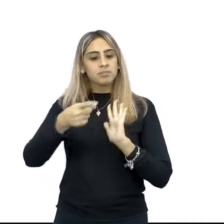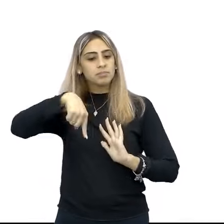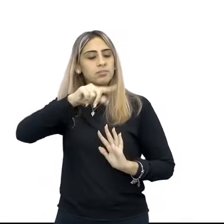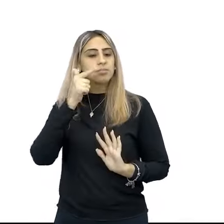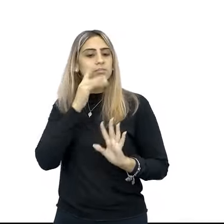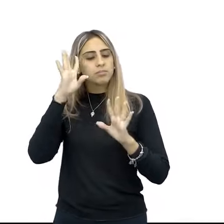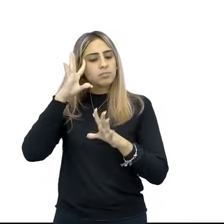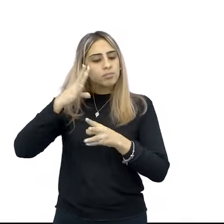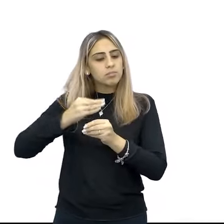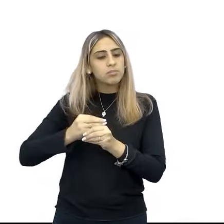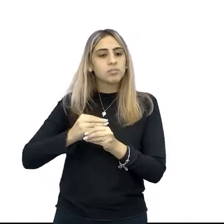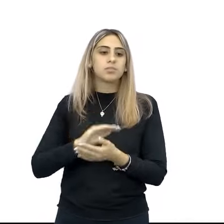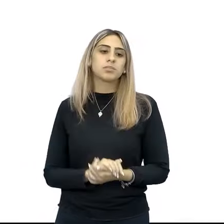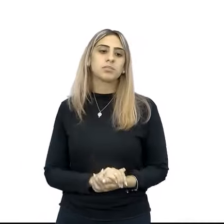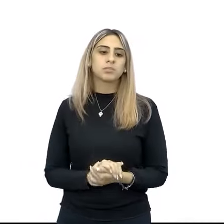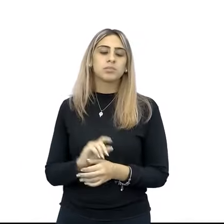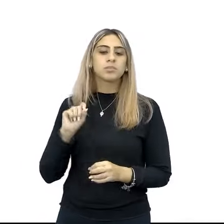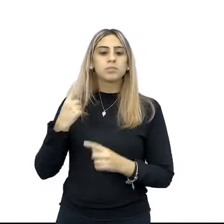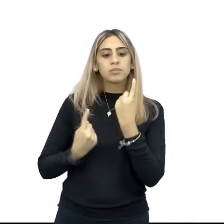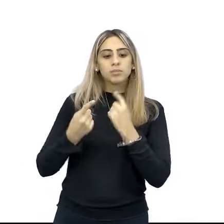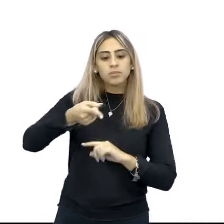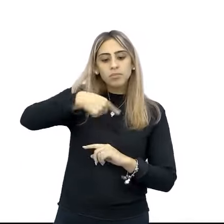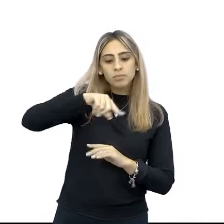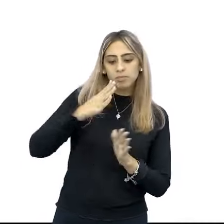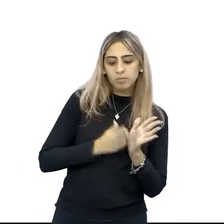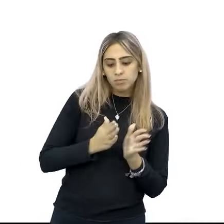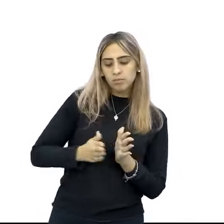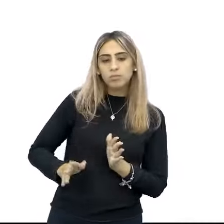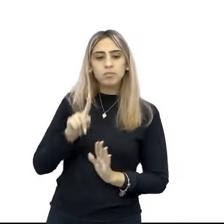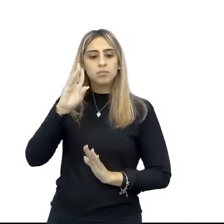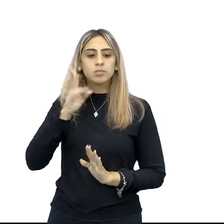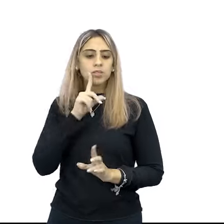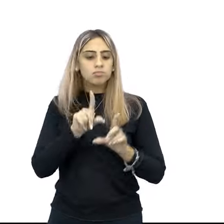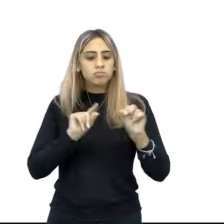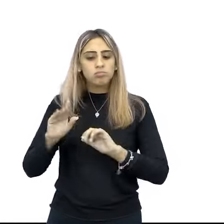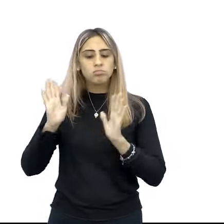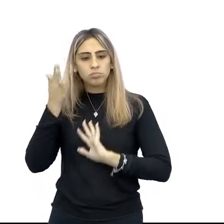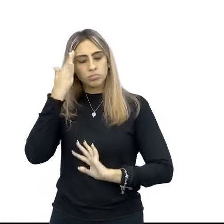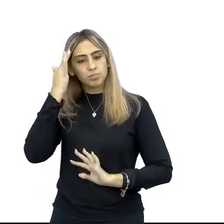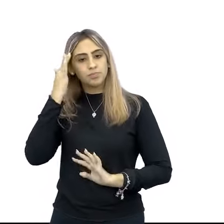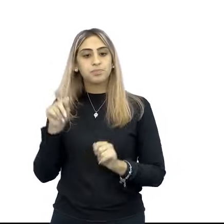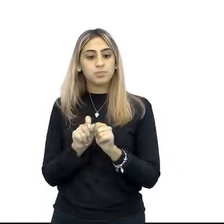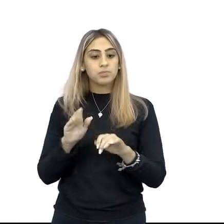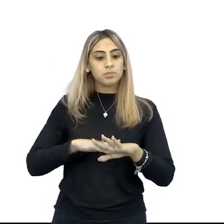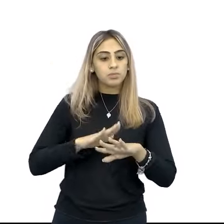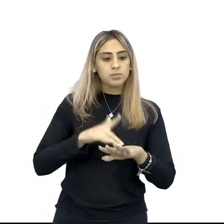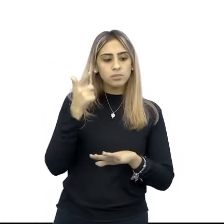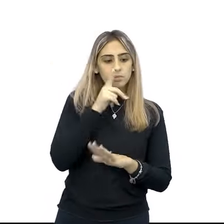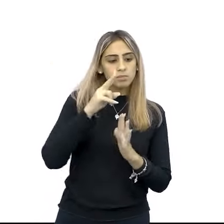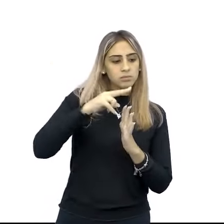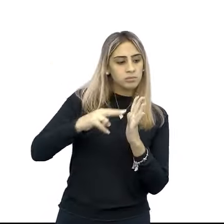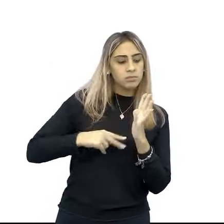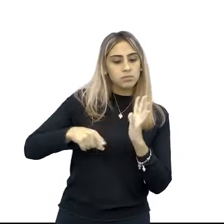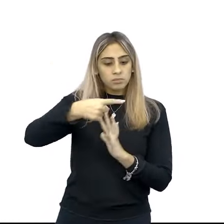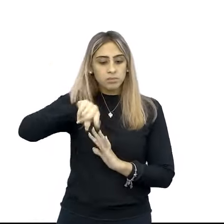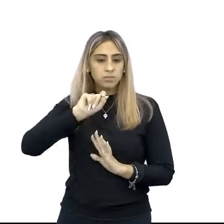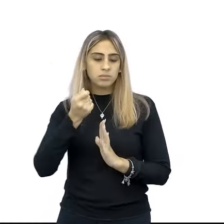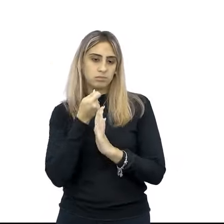conseguem compreender, quais procedimentos eles já dominam, né, eles eles conseguem reler o que eles